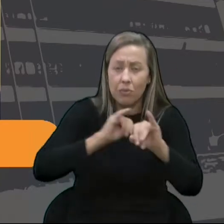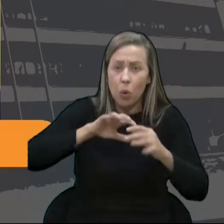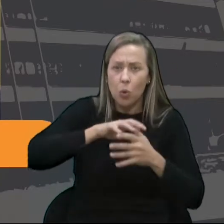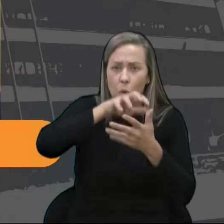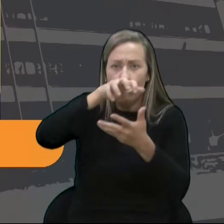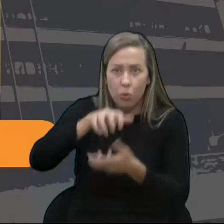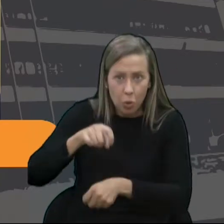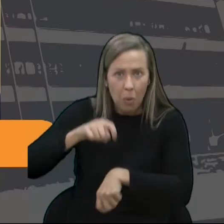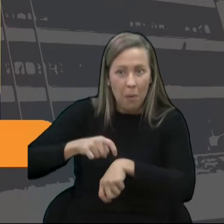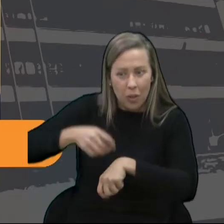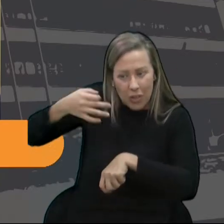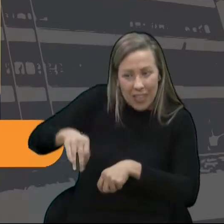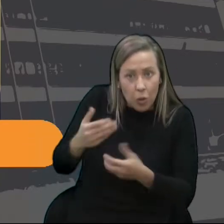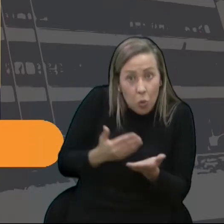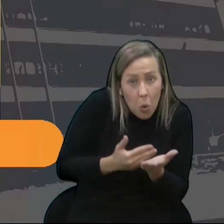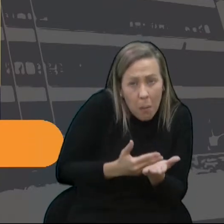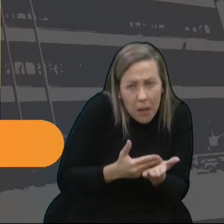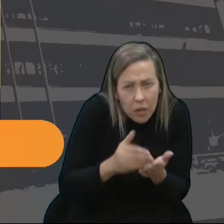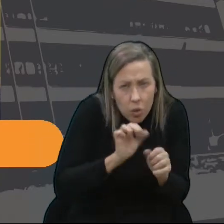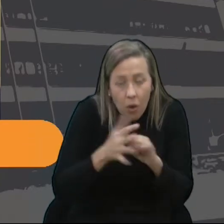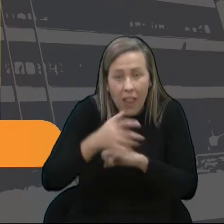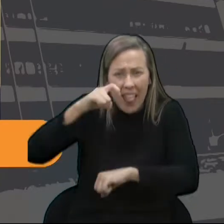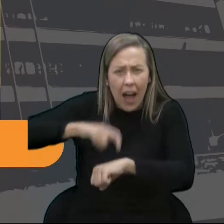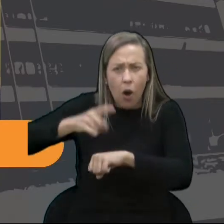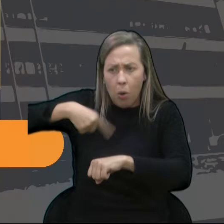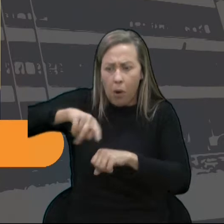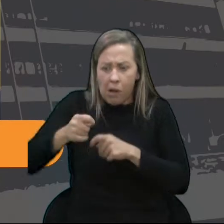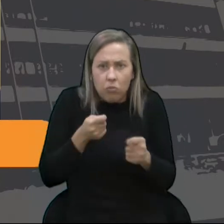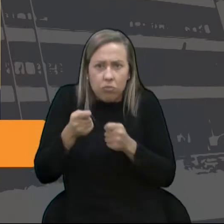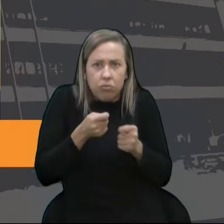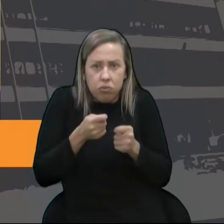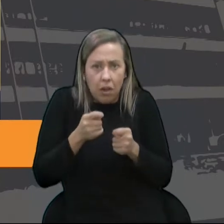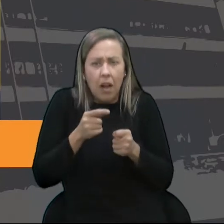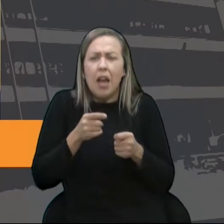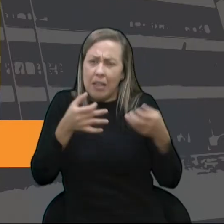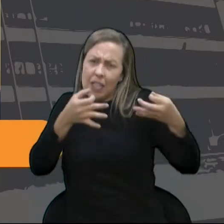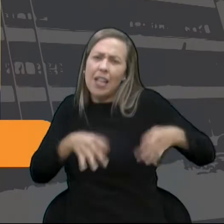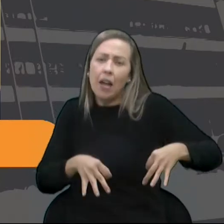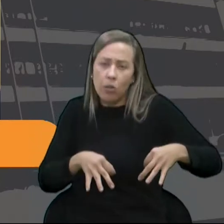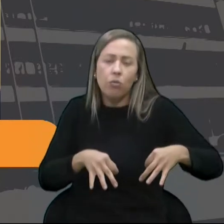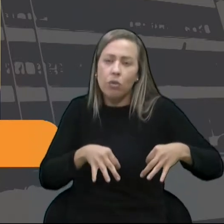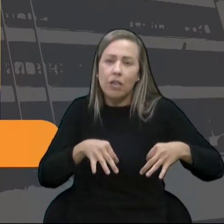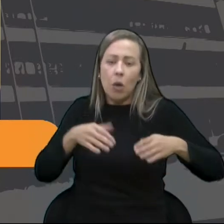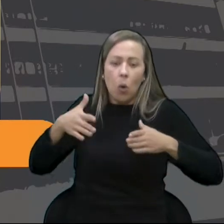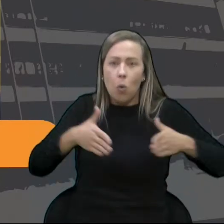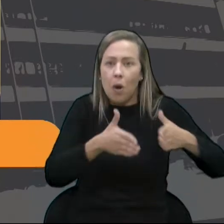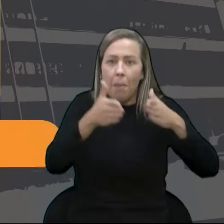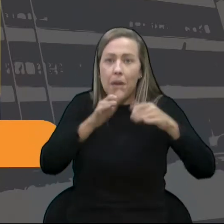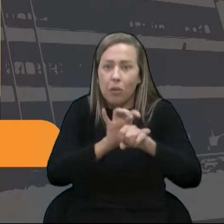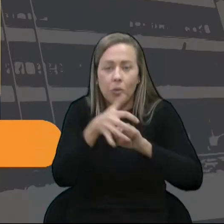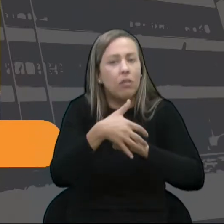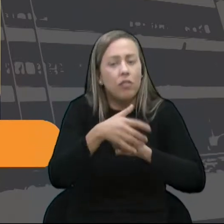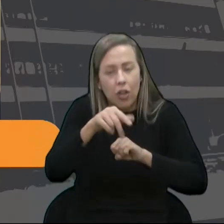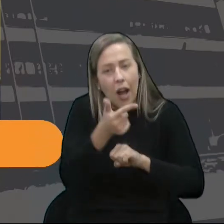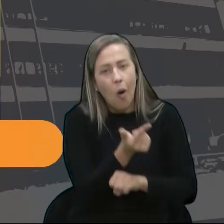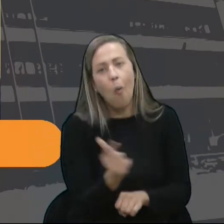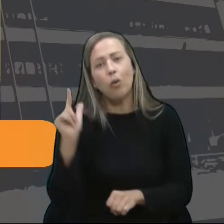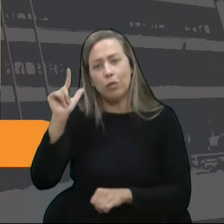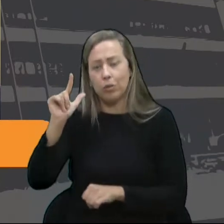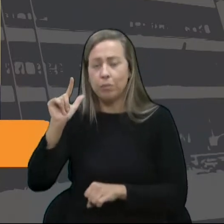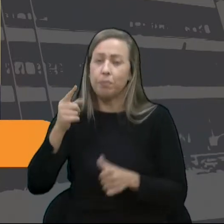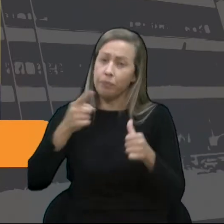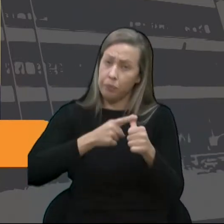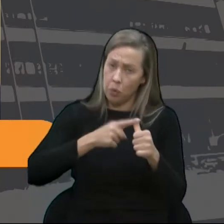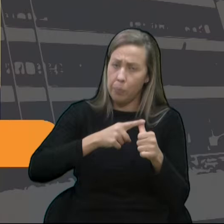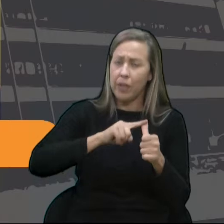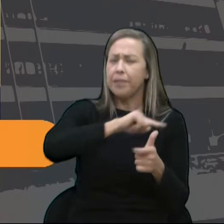e todo mundo pudesse tomar imediatamente precauções, certamente o rumo da pandemia poderia ter sido outro. Esse é um aspecto.